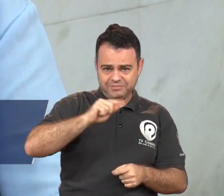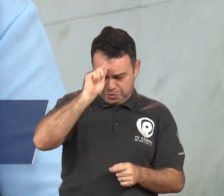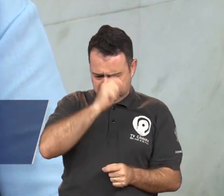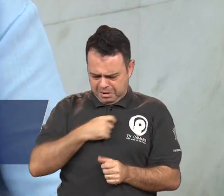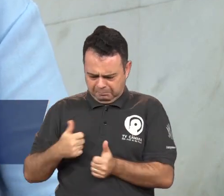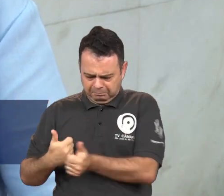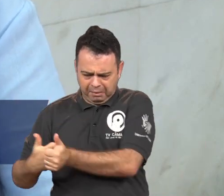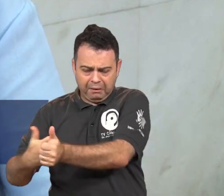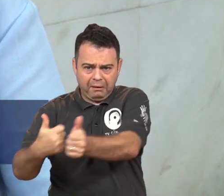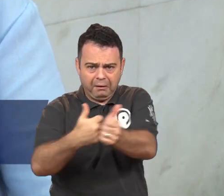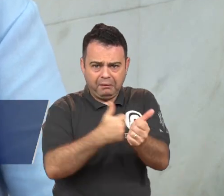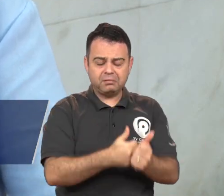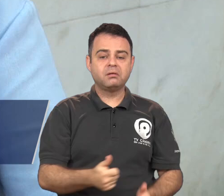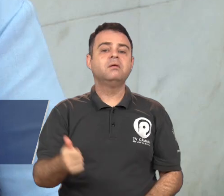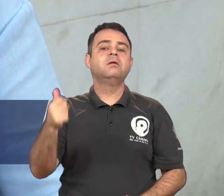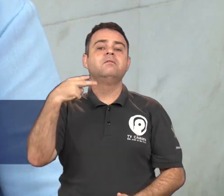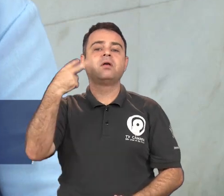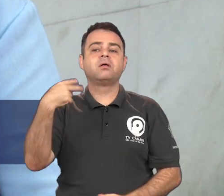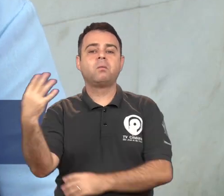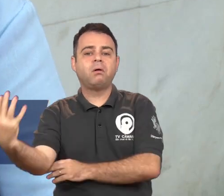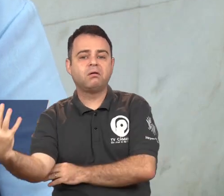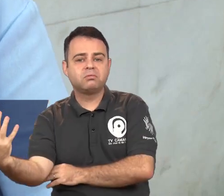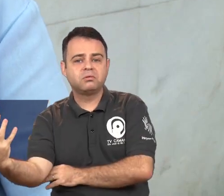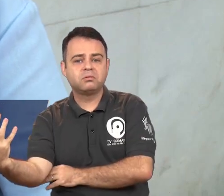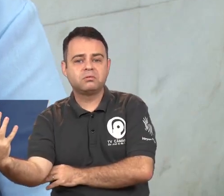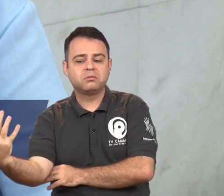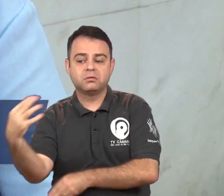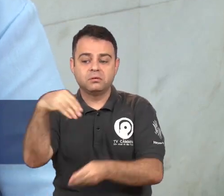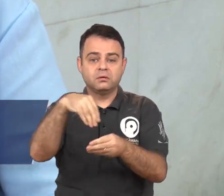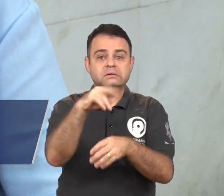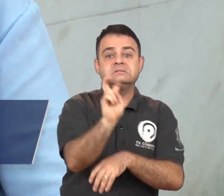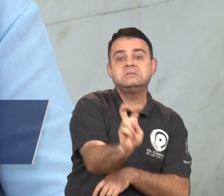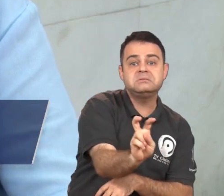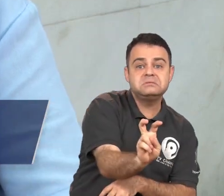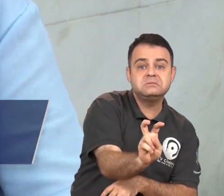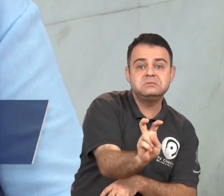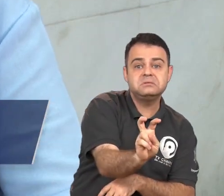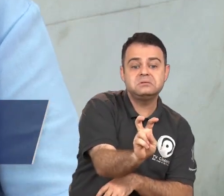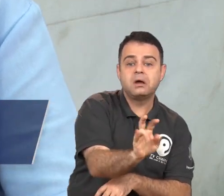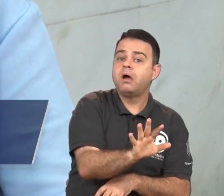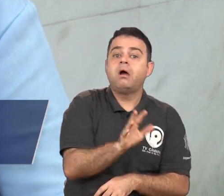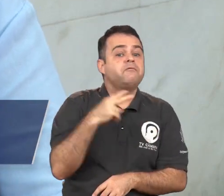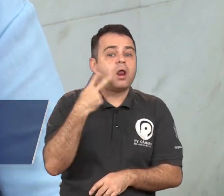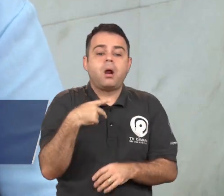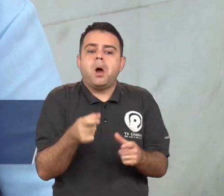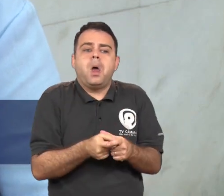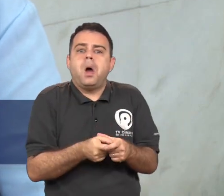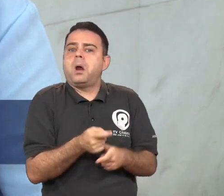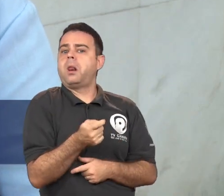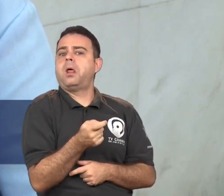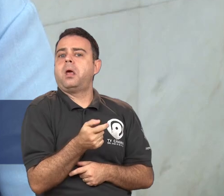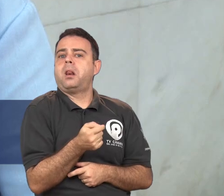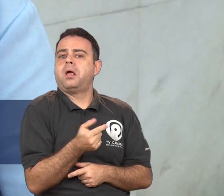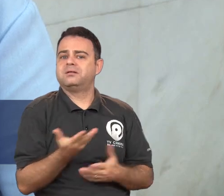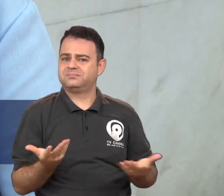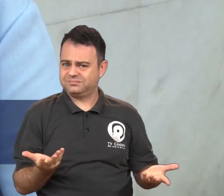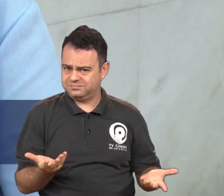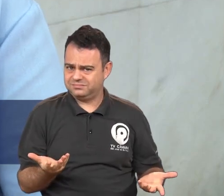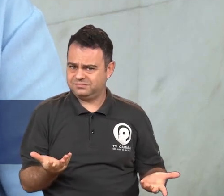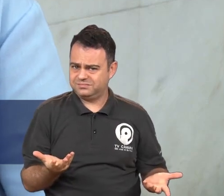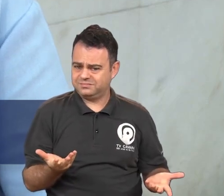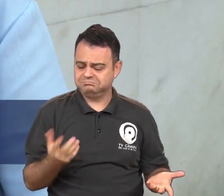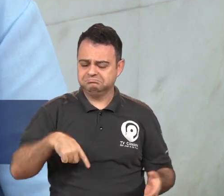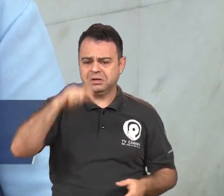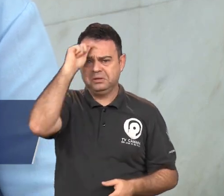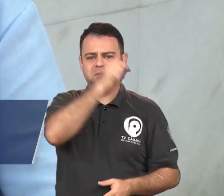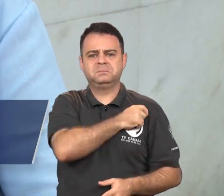São José do Rio Preto, tem 4, 5 mulheres numa Câmara de número de vereadores bem menor. É verdade. Bem menor. Então, o